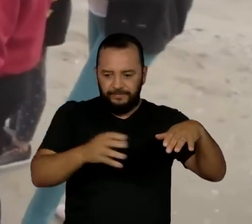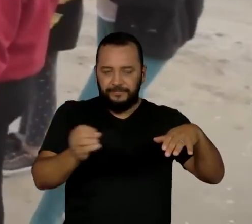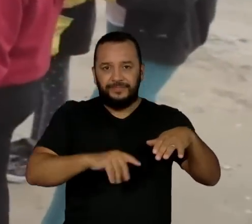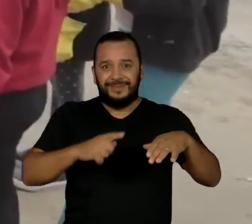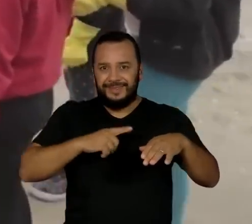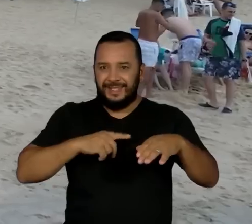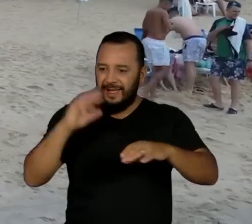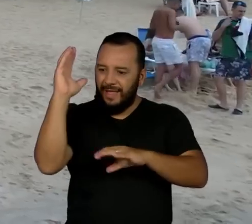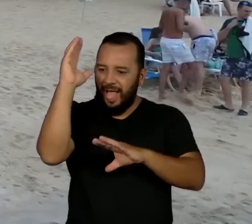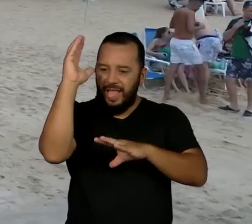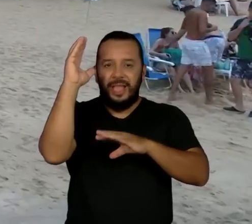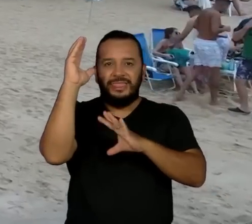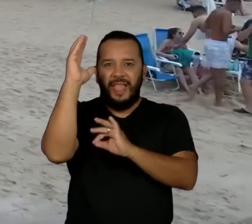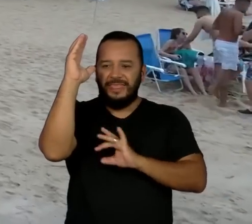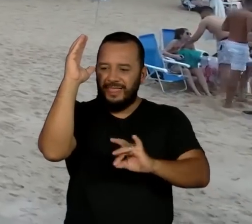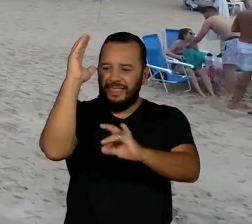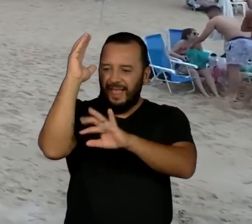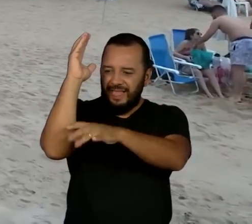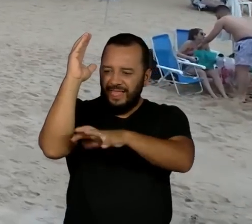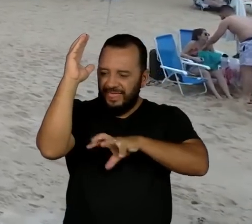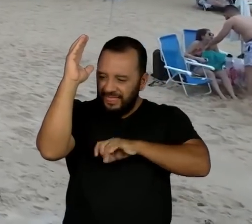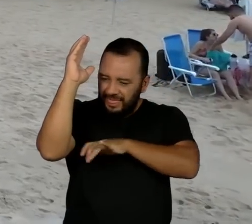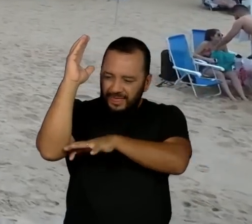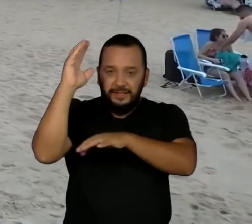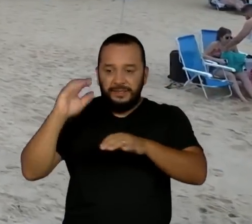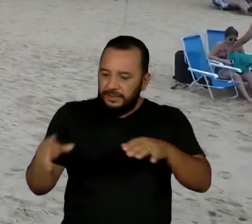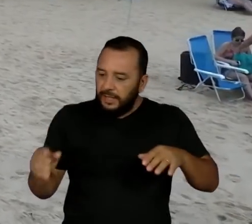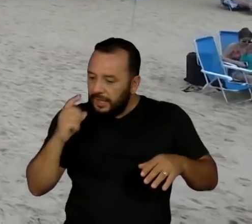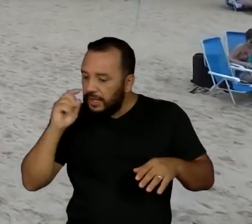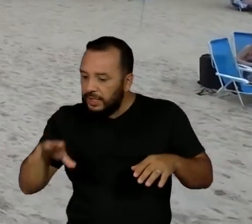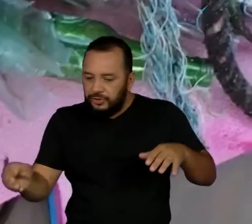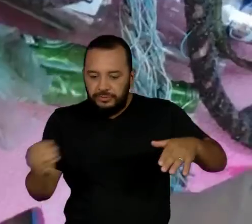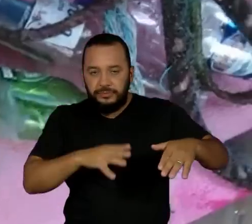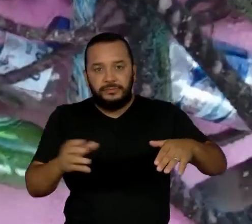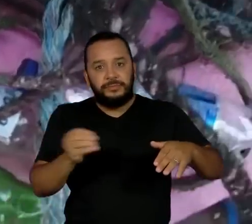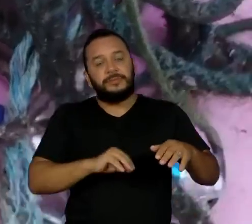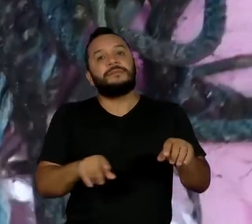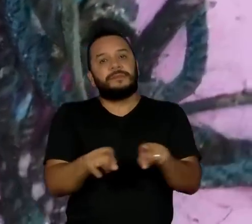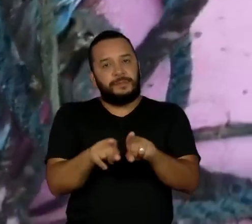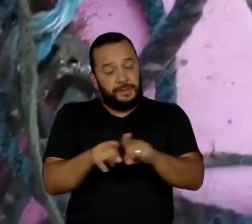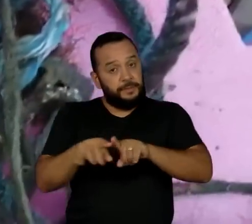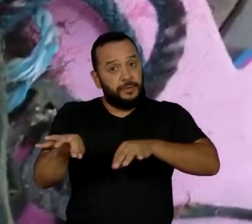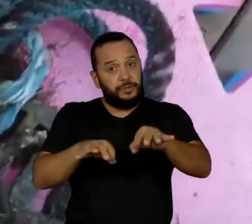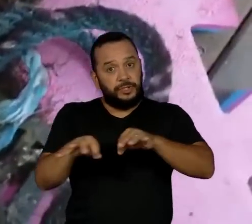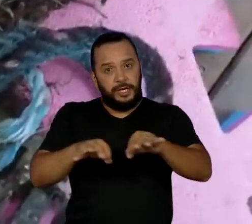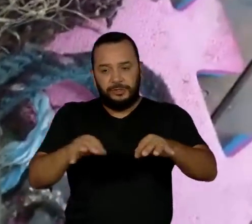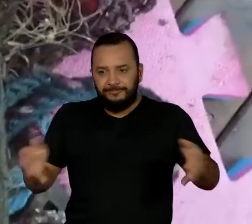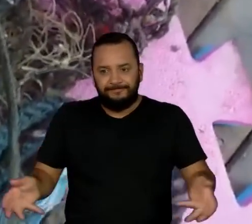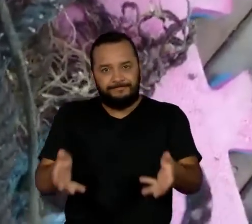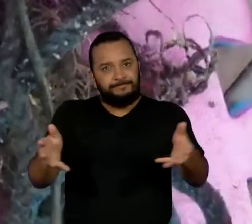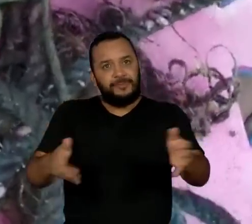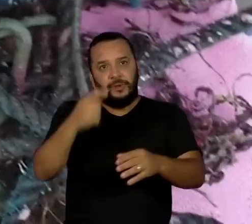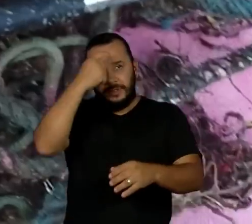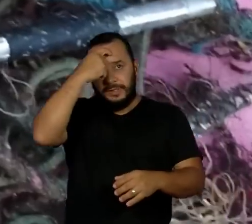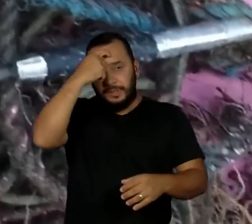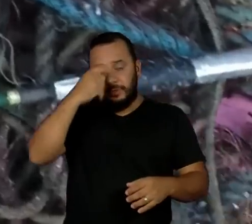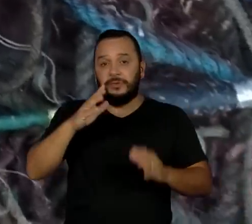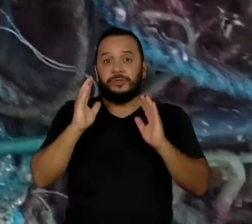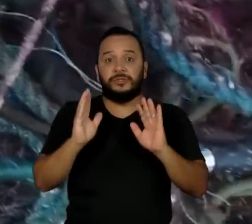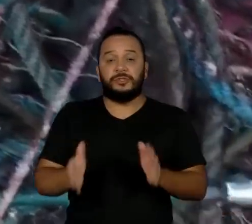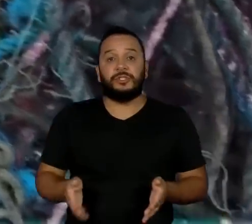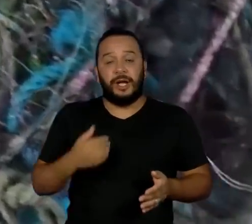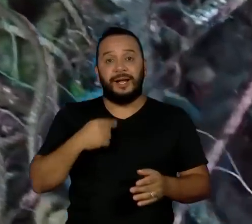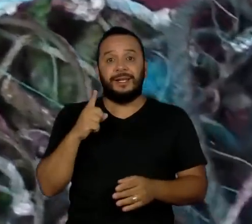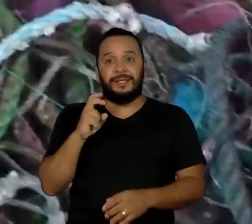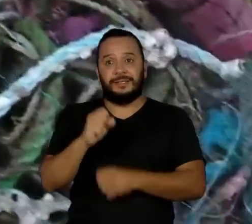educação ambiental, além de campanhas de conscientização. Nesses 15 anos, foram removidas cerca de 8